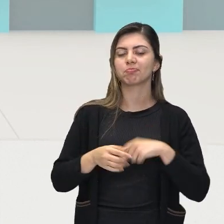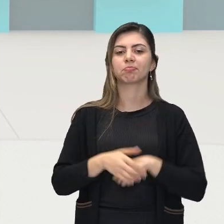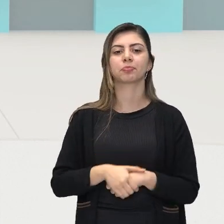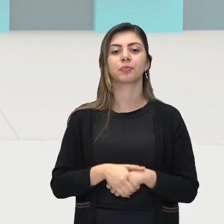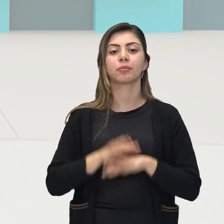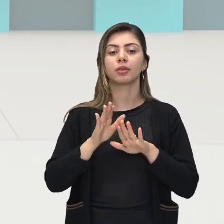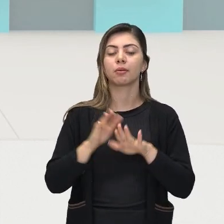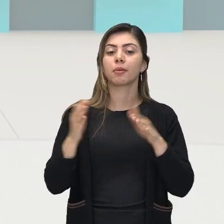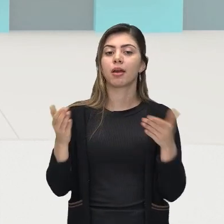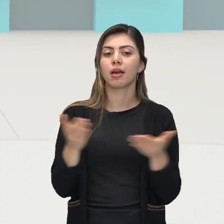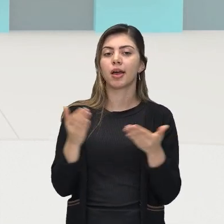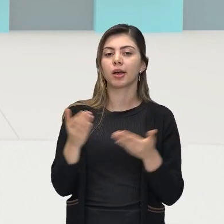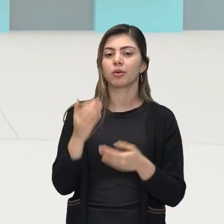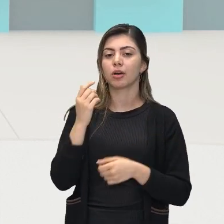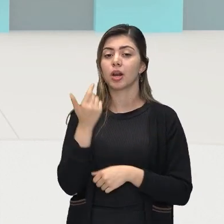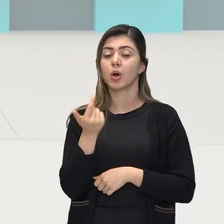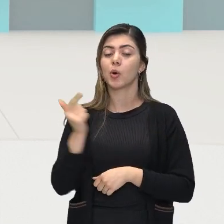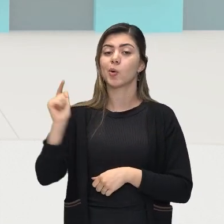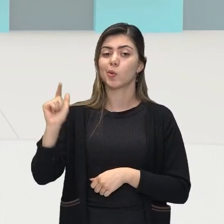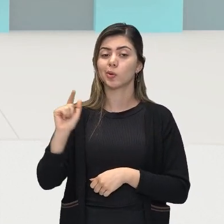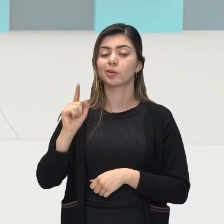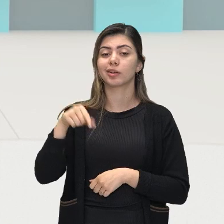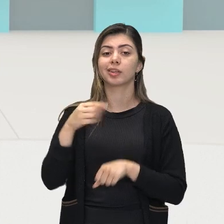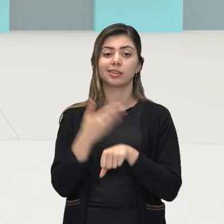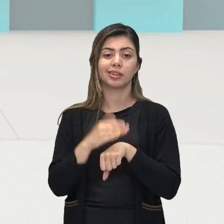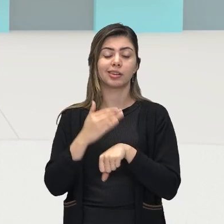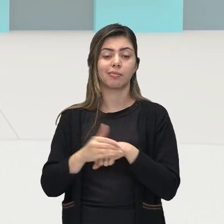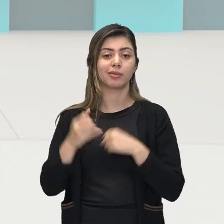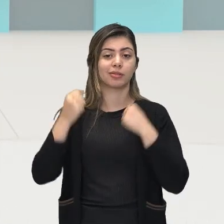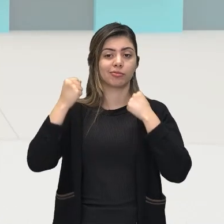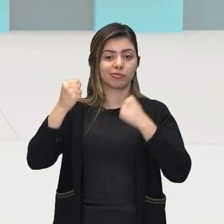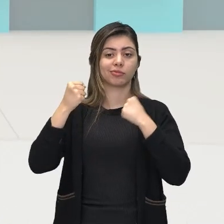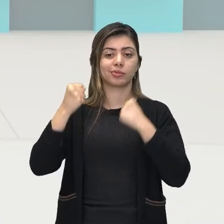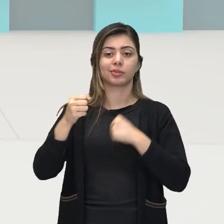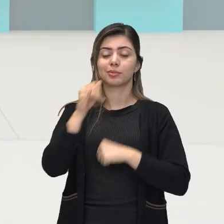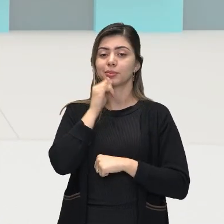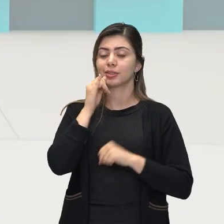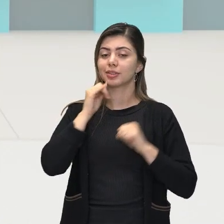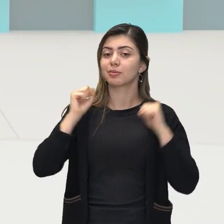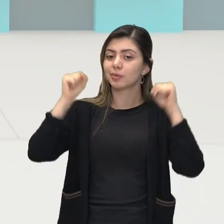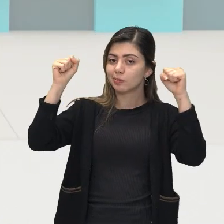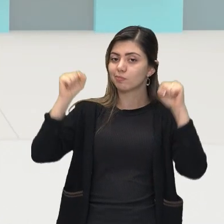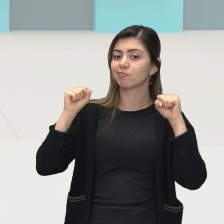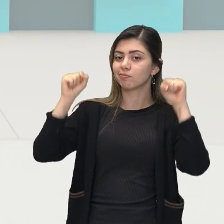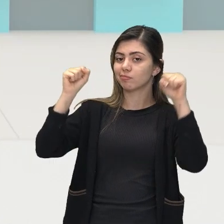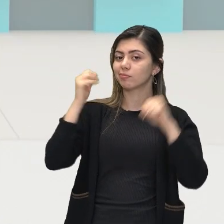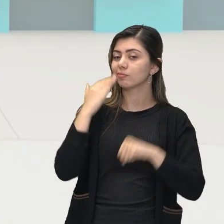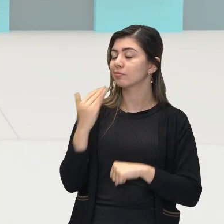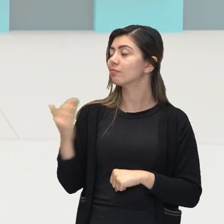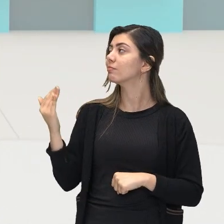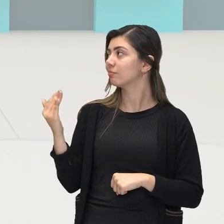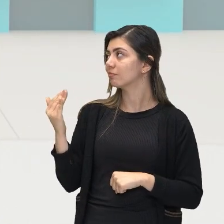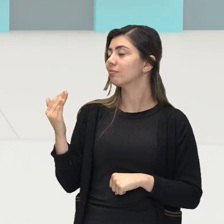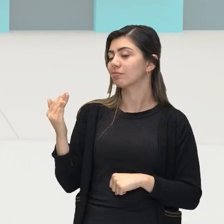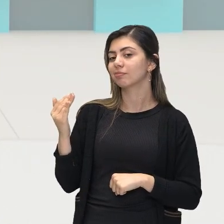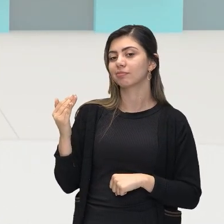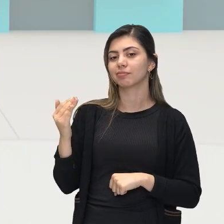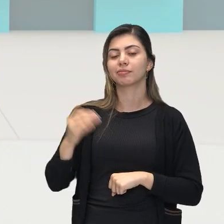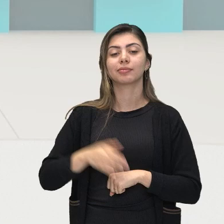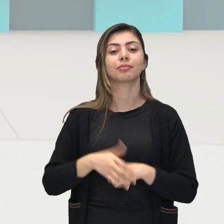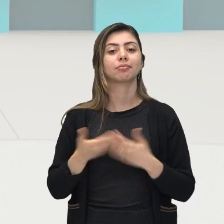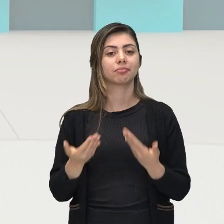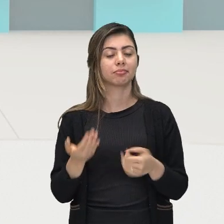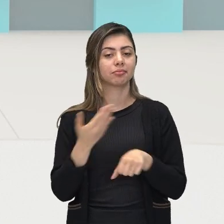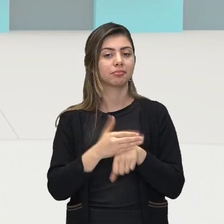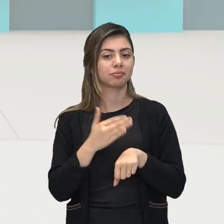falando de exercícios de força, nós vamos ver o exemplo da musculação, né, que é esse treino com peso.